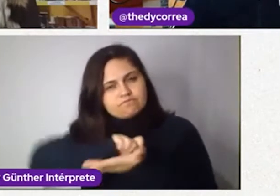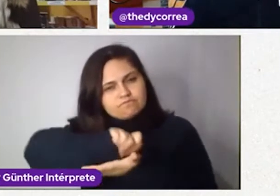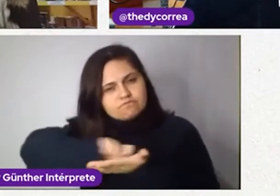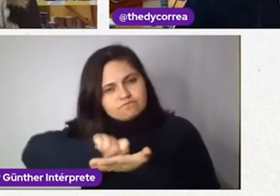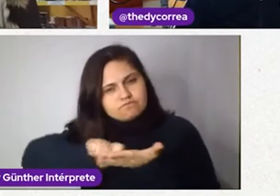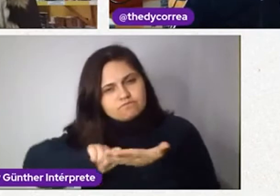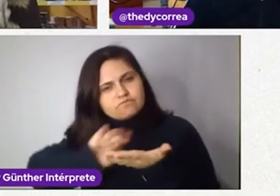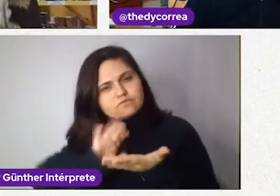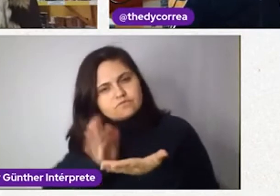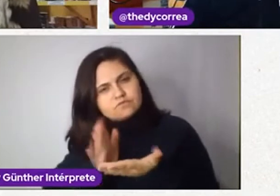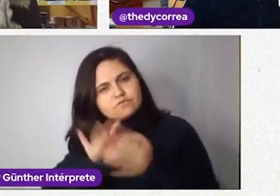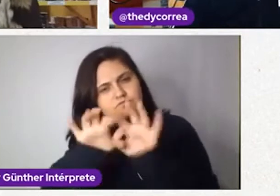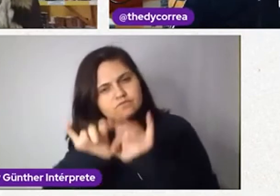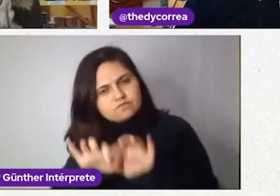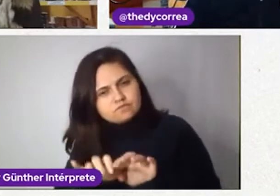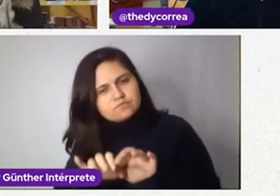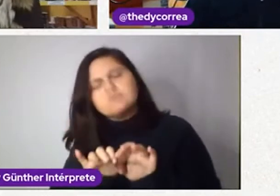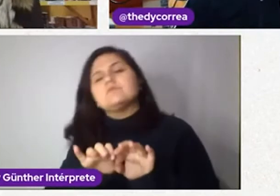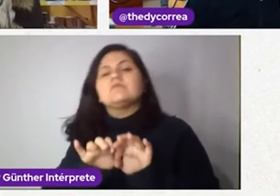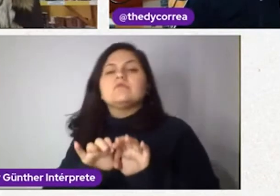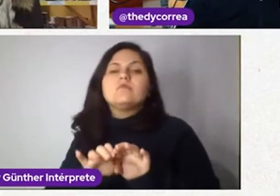E pretendo acabar em breve.